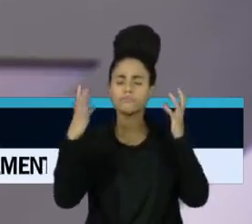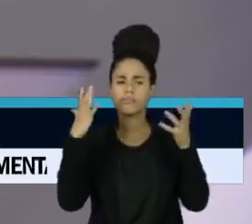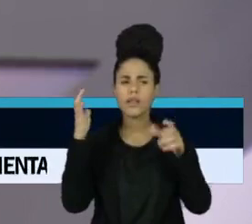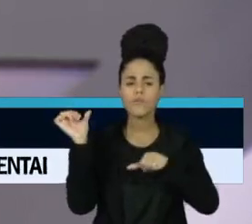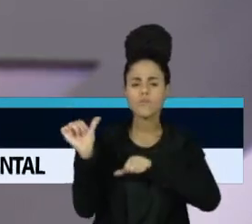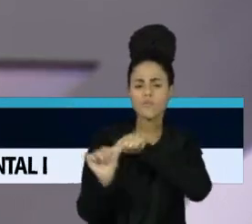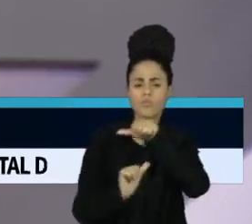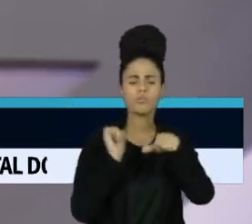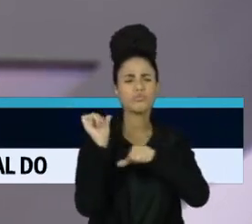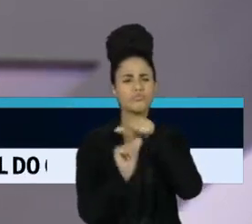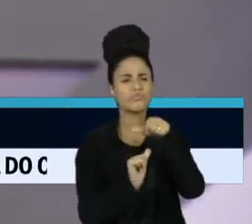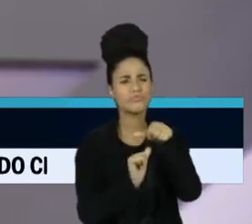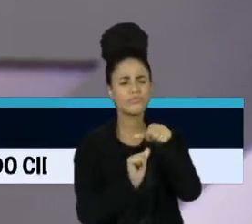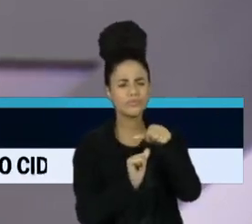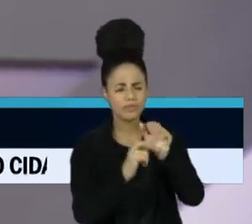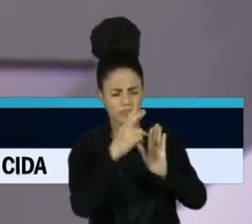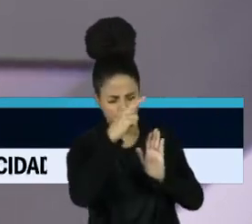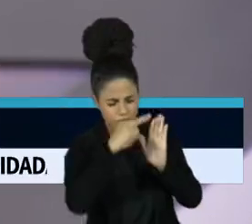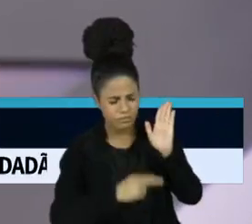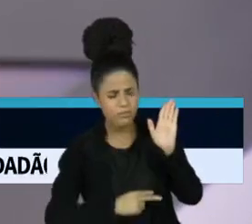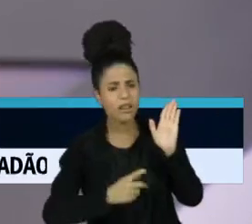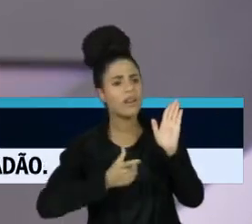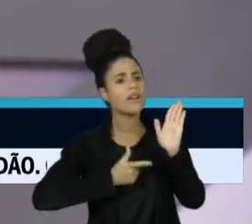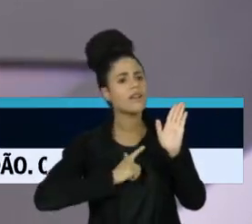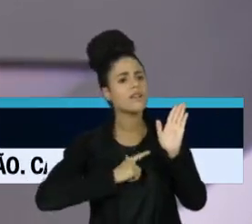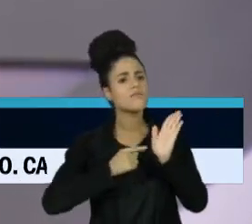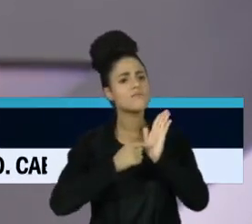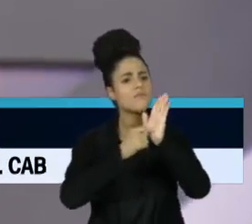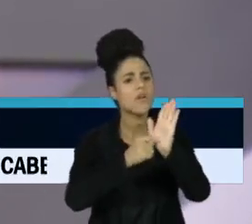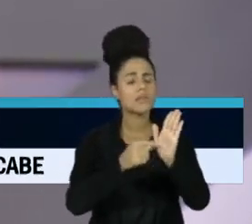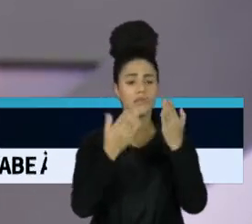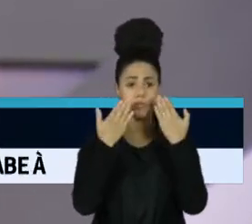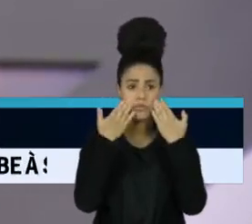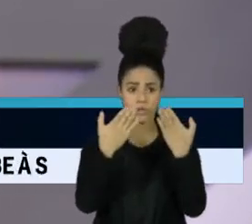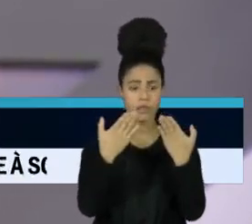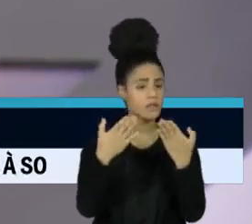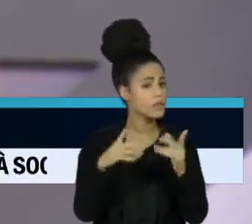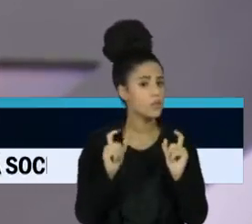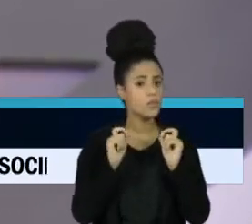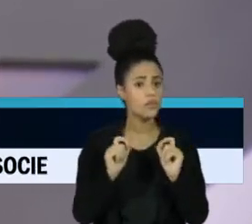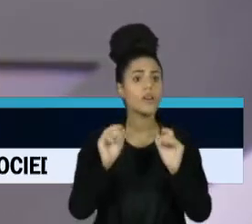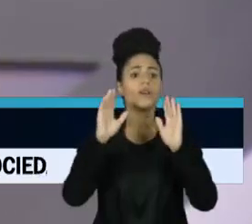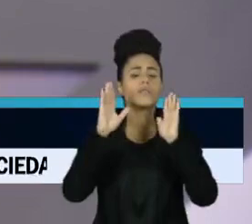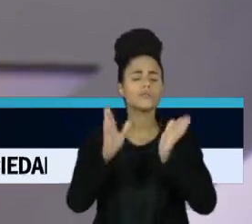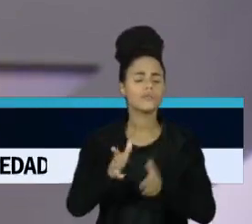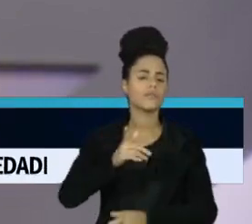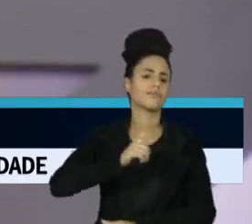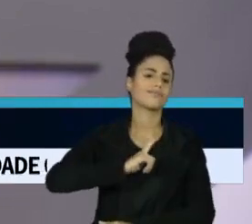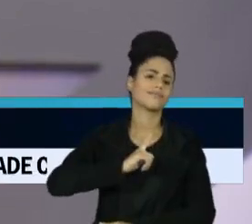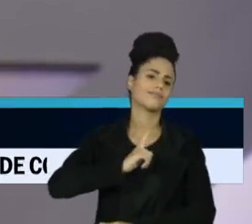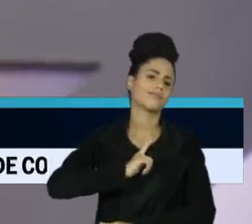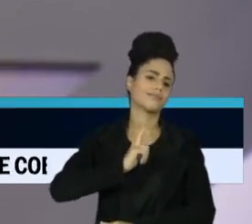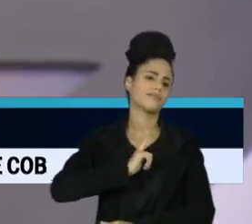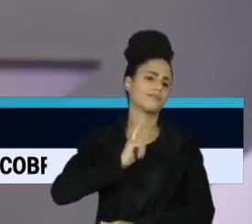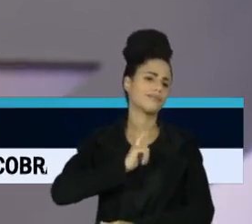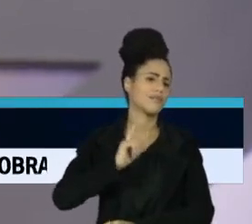dos vários relatórios sobretudo no último há evidências de que já um